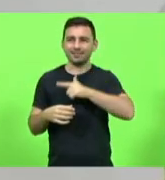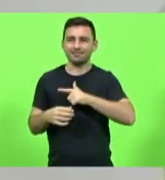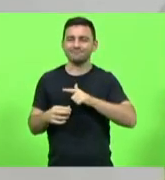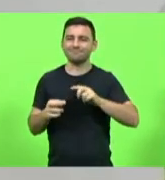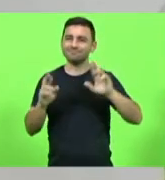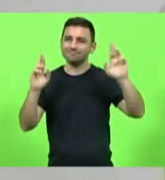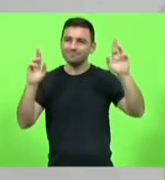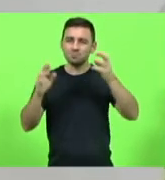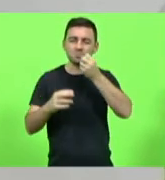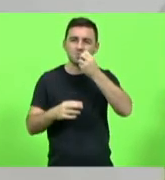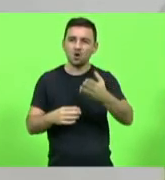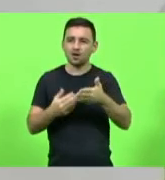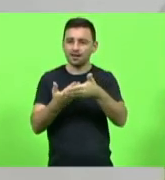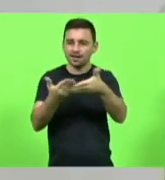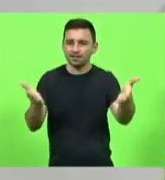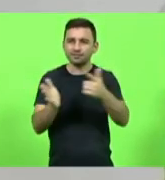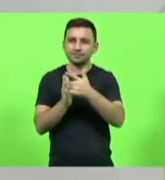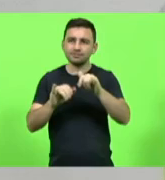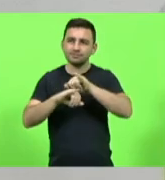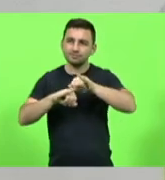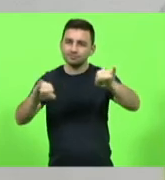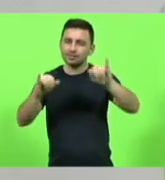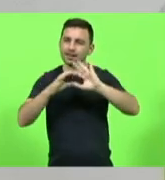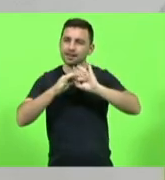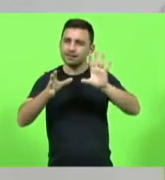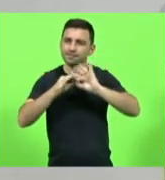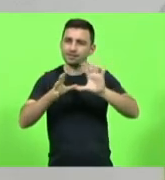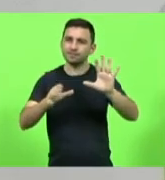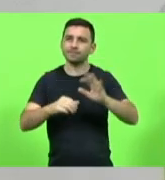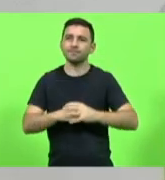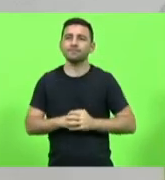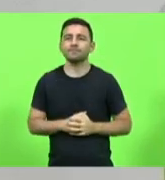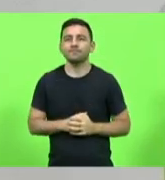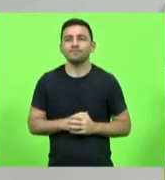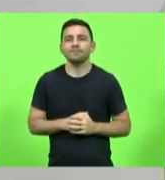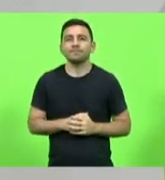a liberdade de expressão. Obrigado.